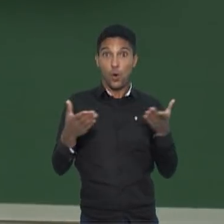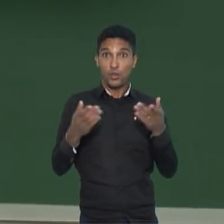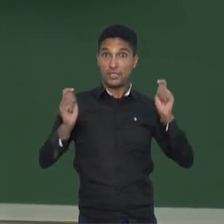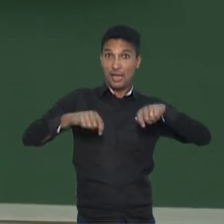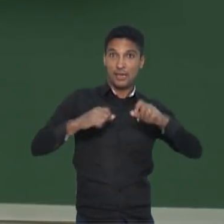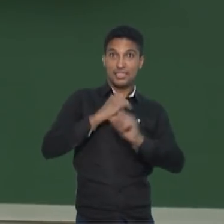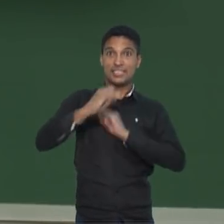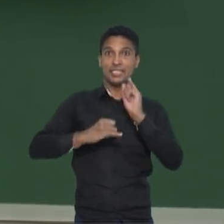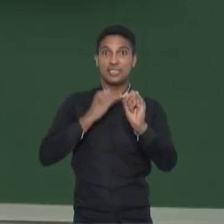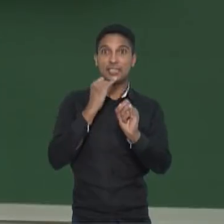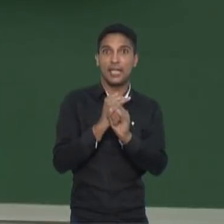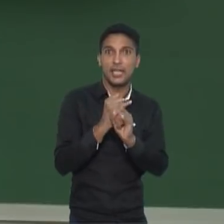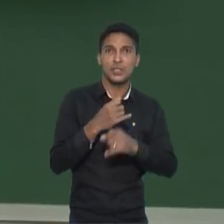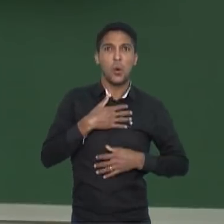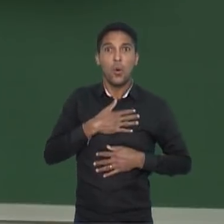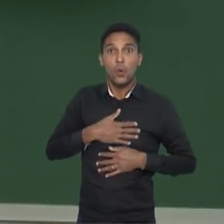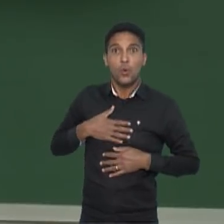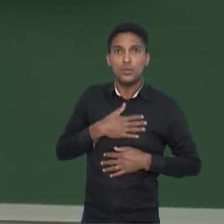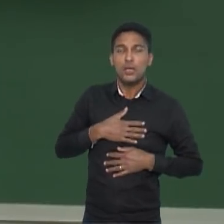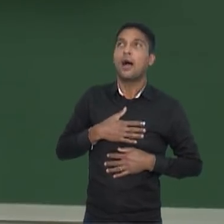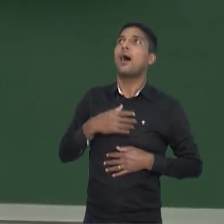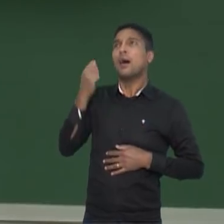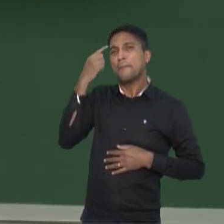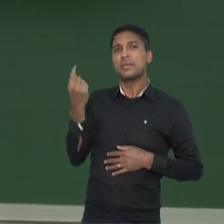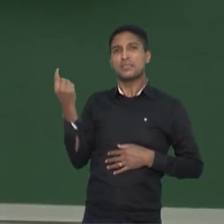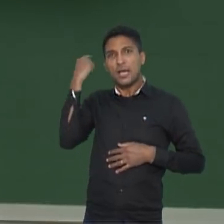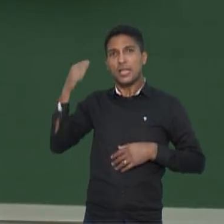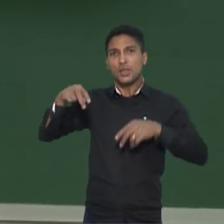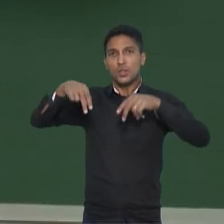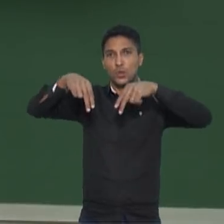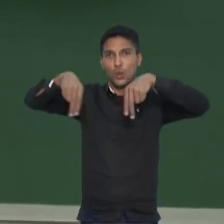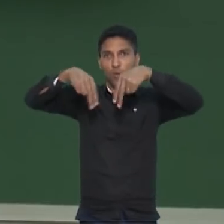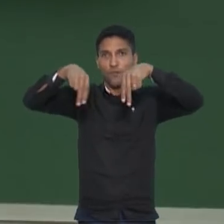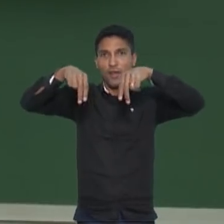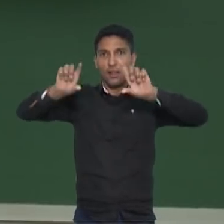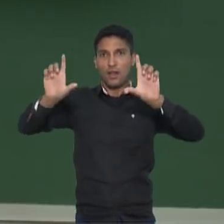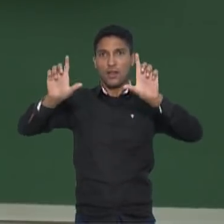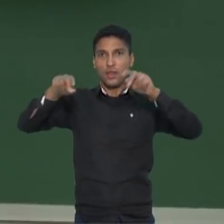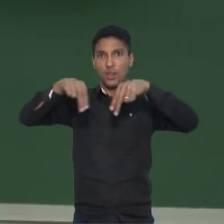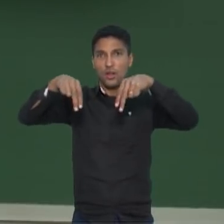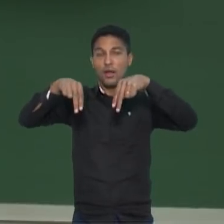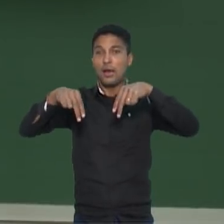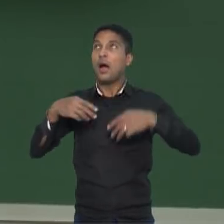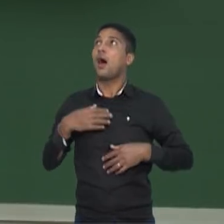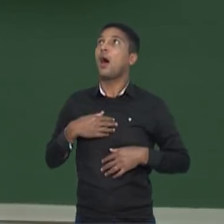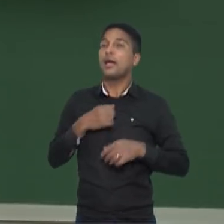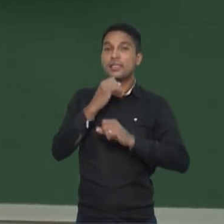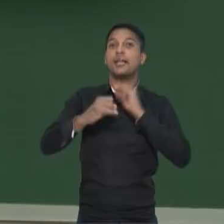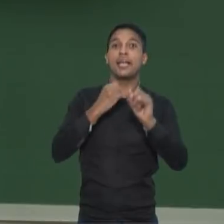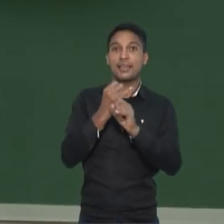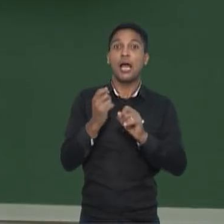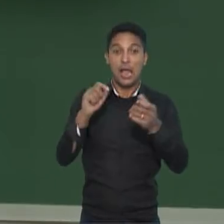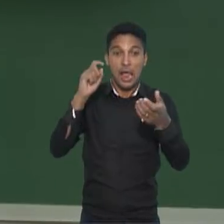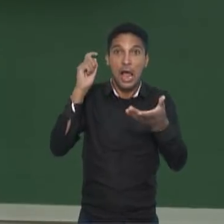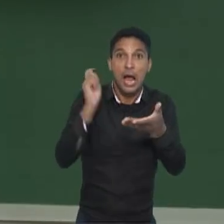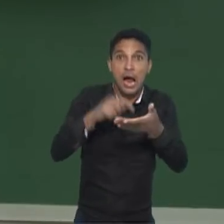gostou daquele produto e quer ver de novo ou quer ver mais material relacionado. Então, está se criando essa relação do